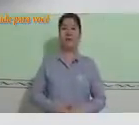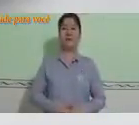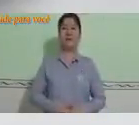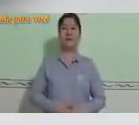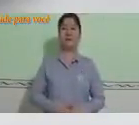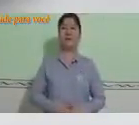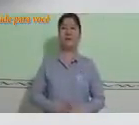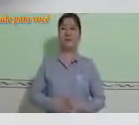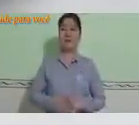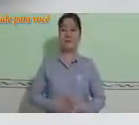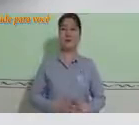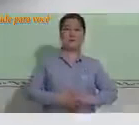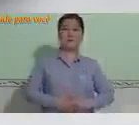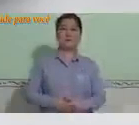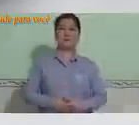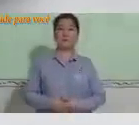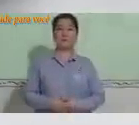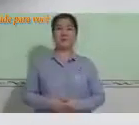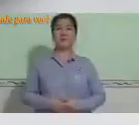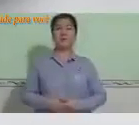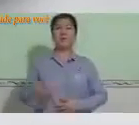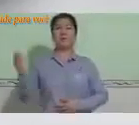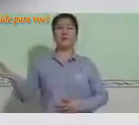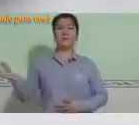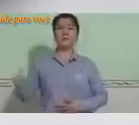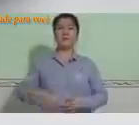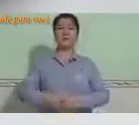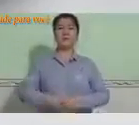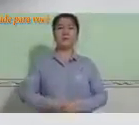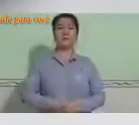para que a produção se faça com mais eficiência.